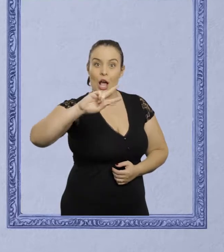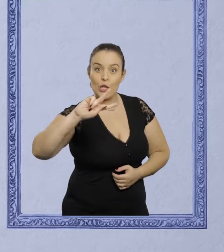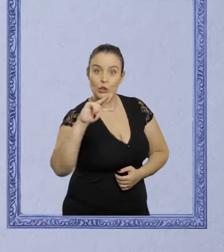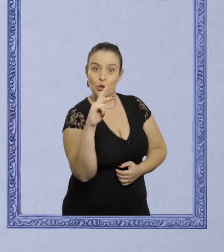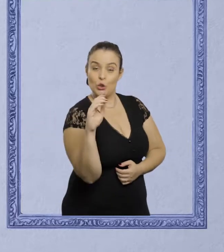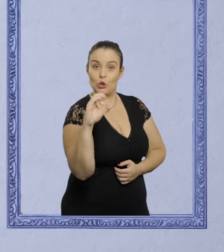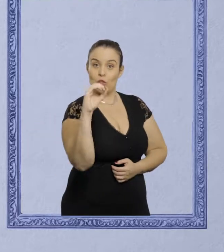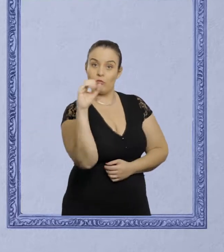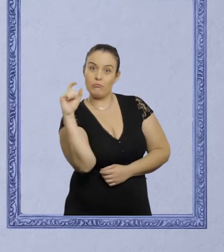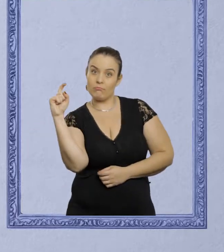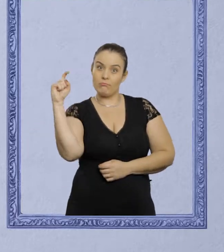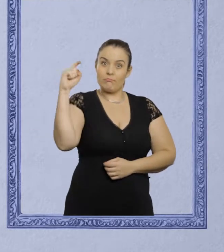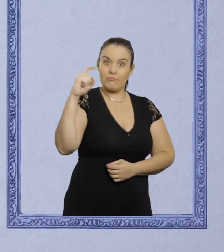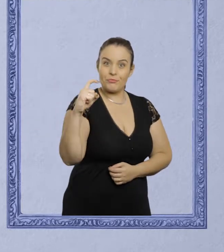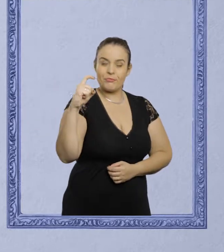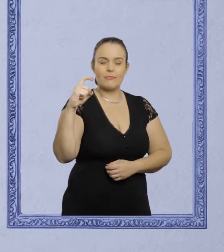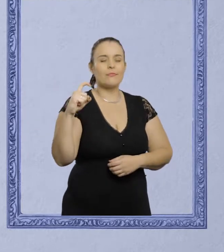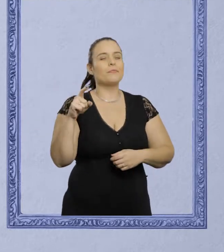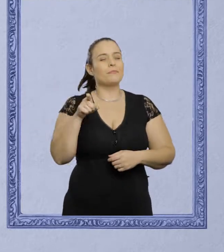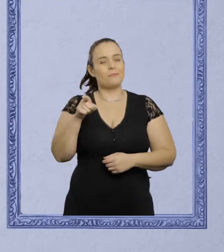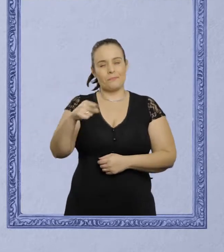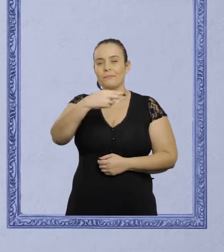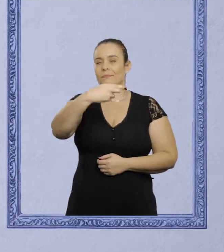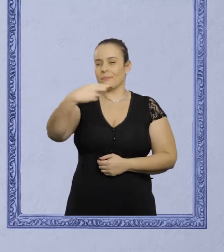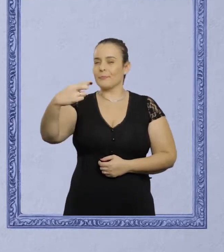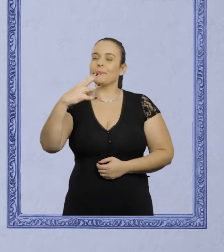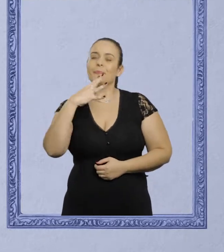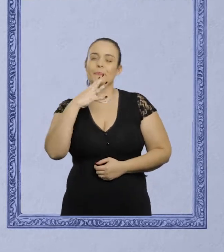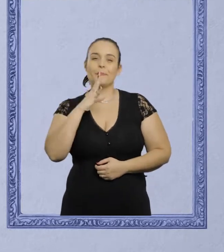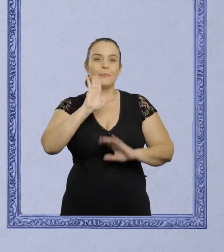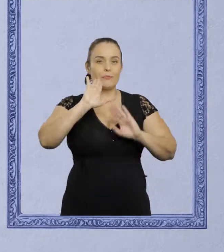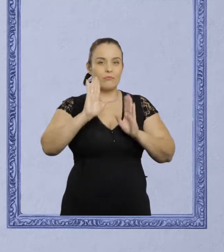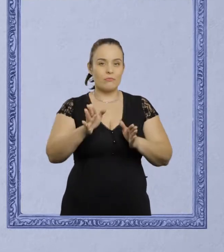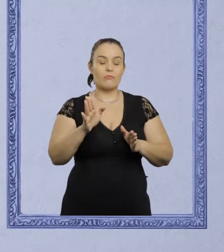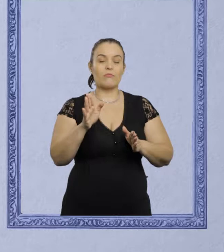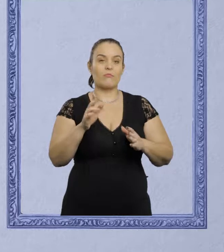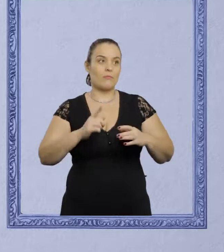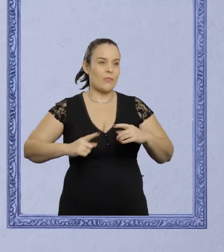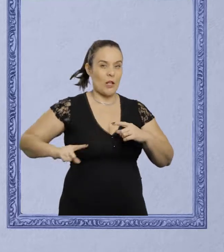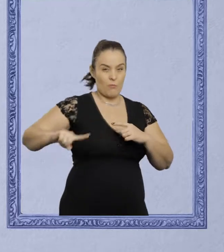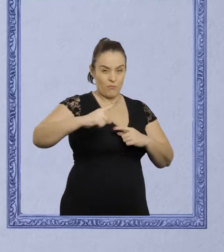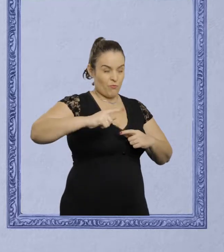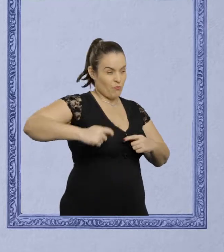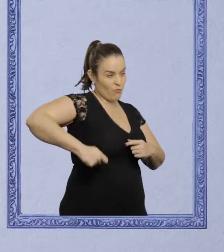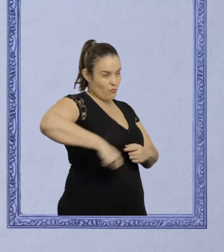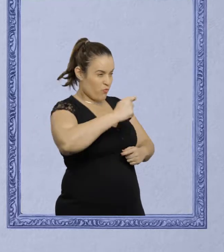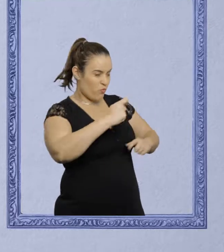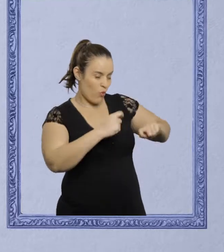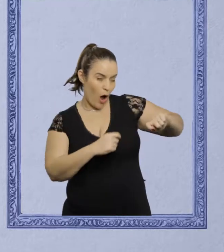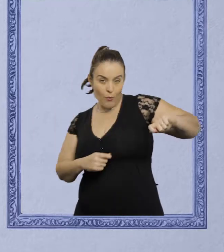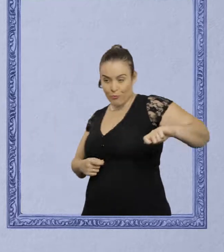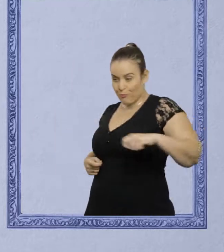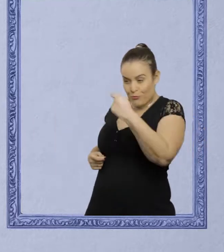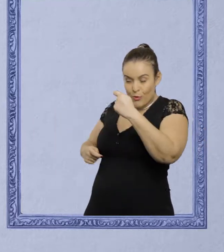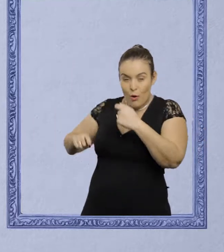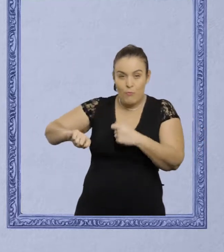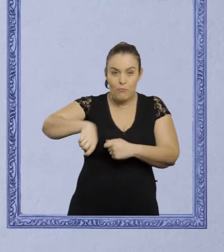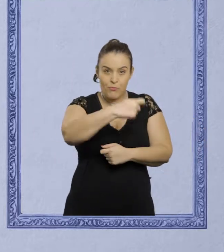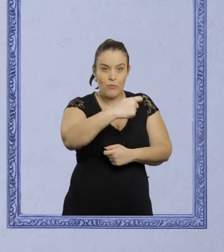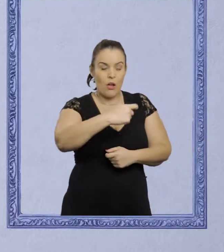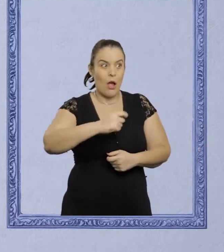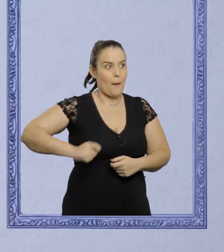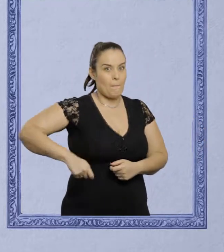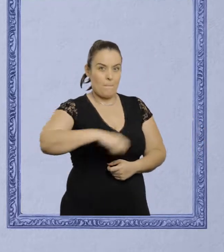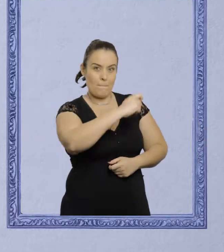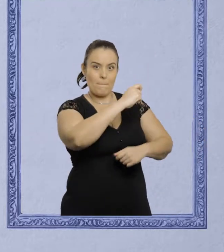conhecia o Capitão Gancho. Em uma luta, Peter tinha cortado fora a mão direita do Capitão Gancho. Por isso, ele usava